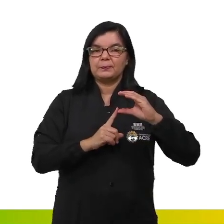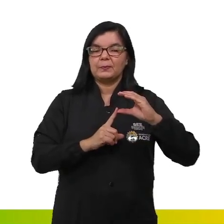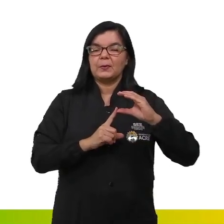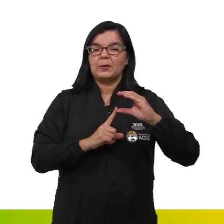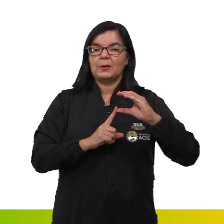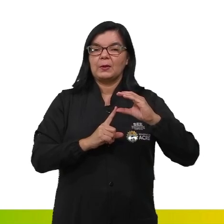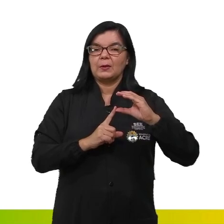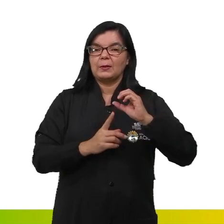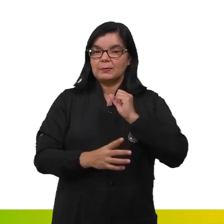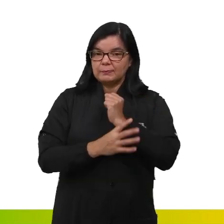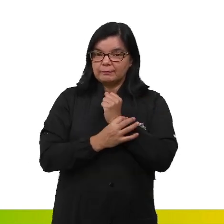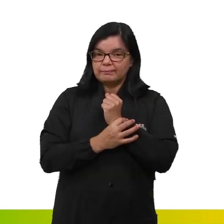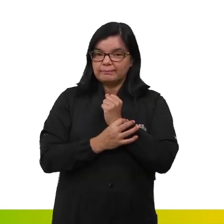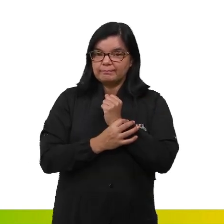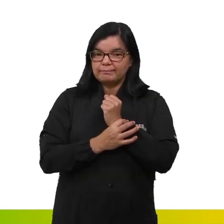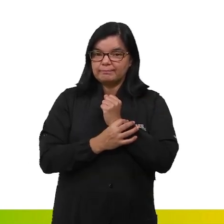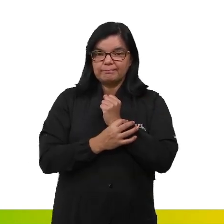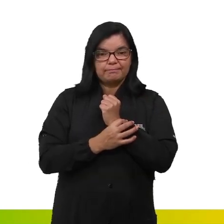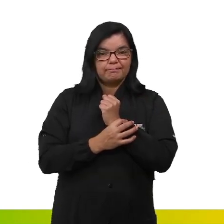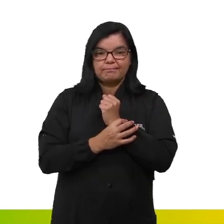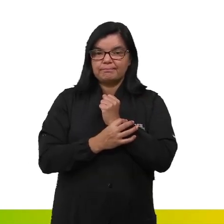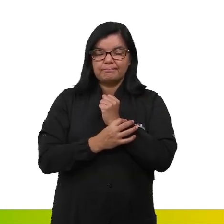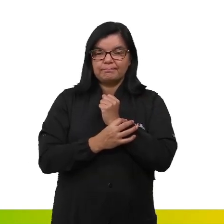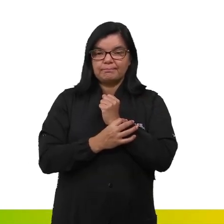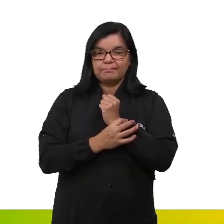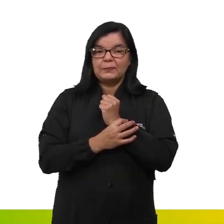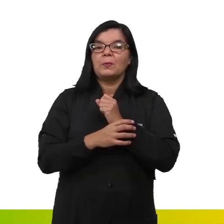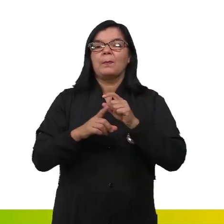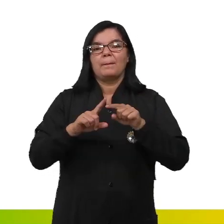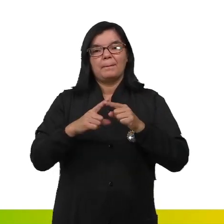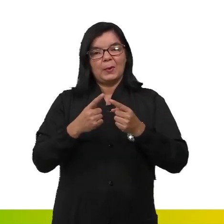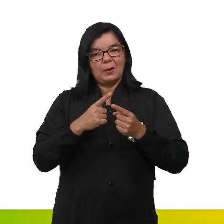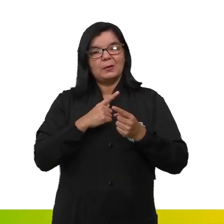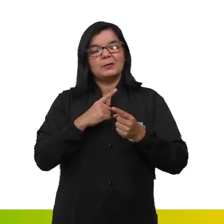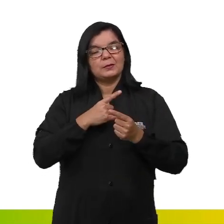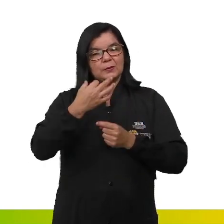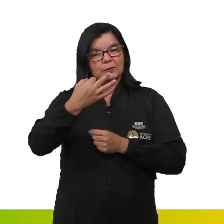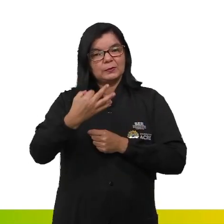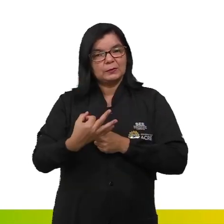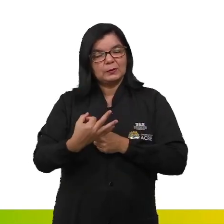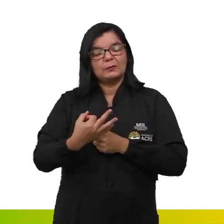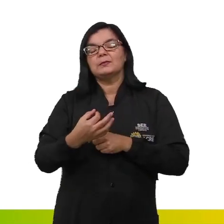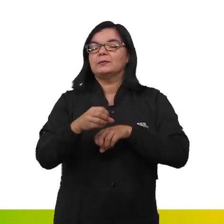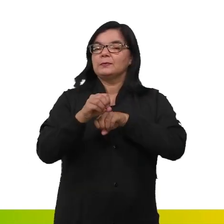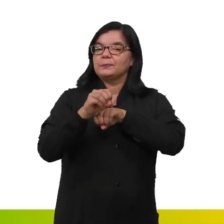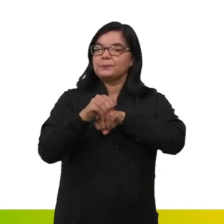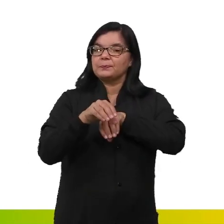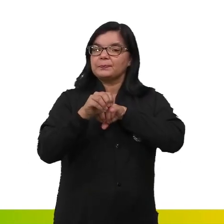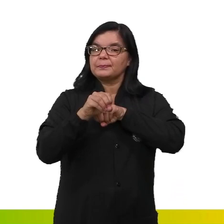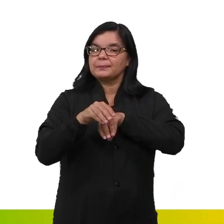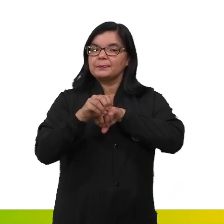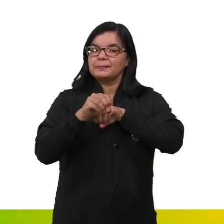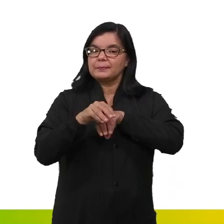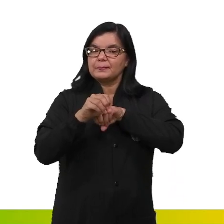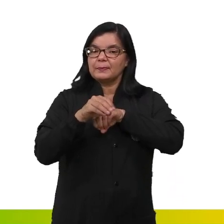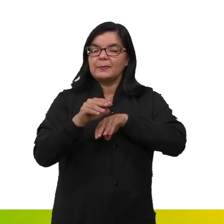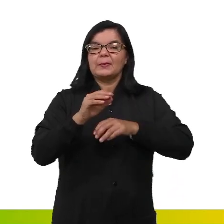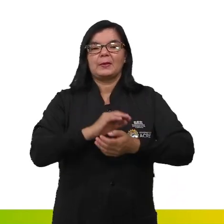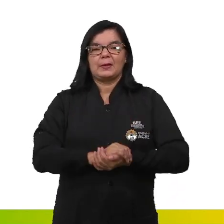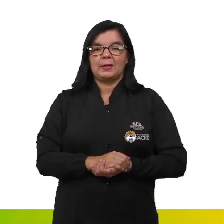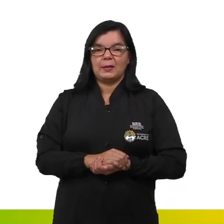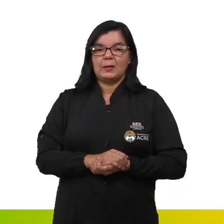leva em consideração a segurança? Não. Mas tem um indicador aqui correto. Ele leva em consideração a